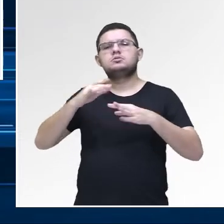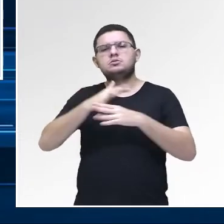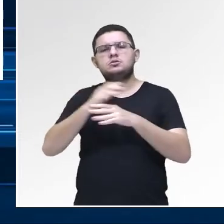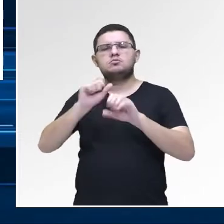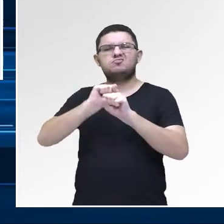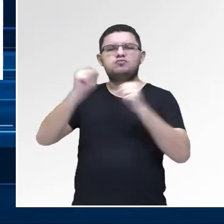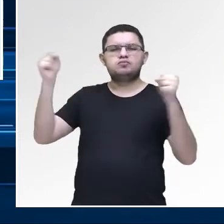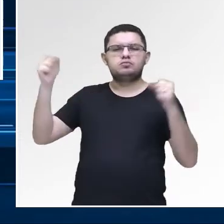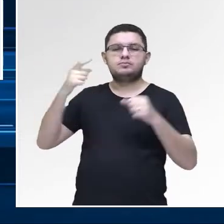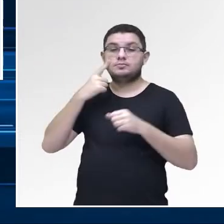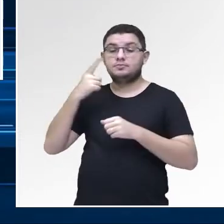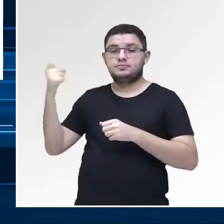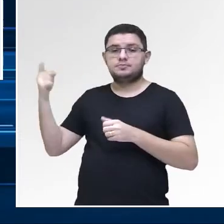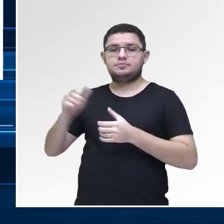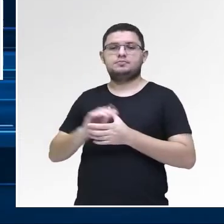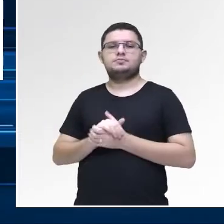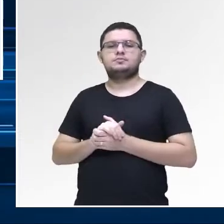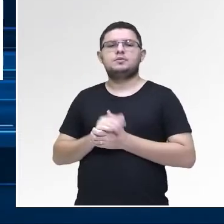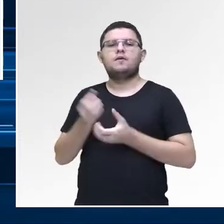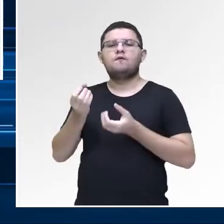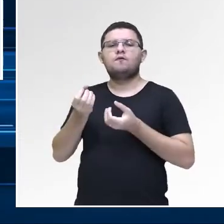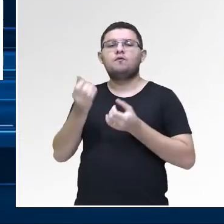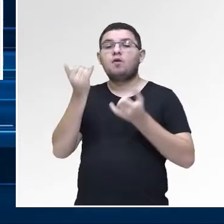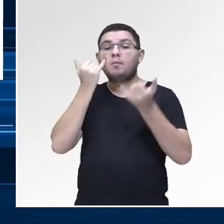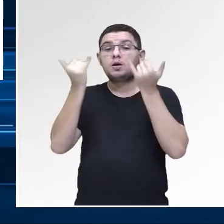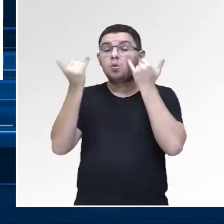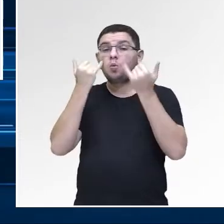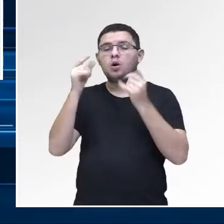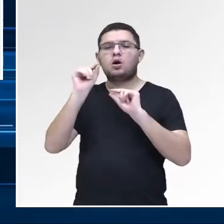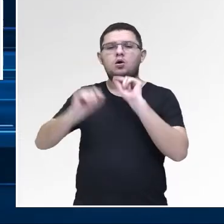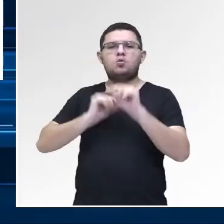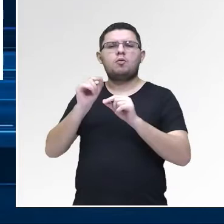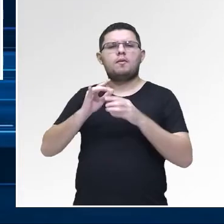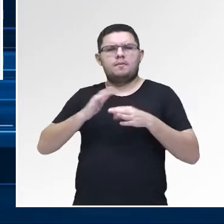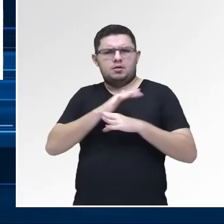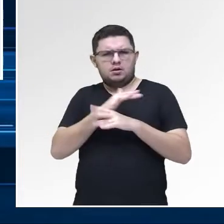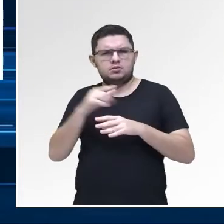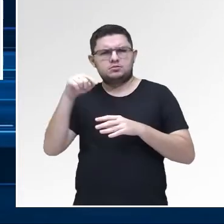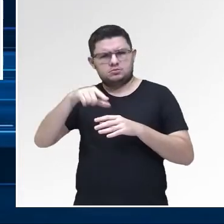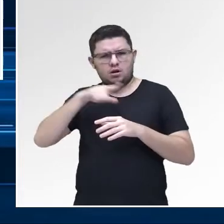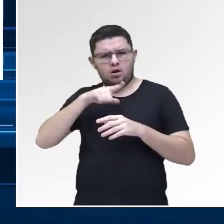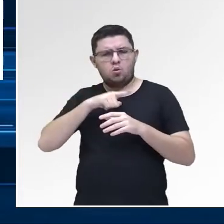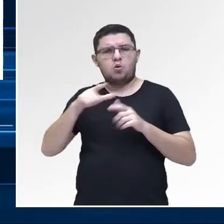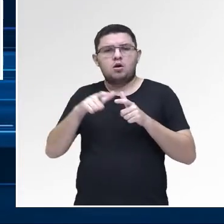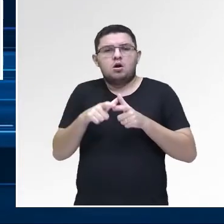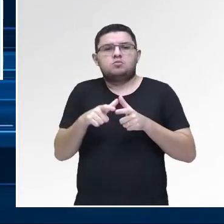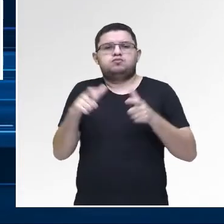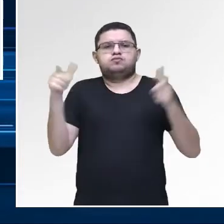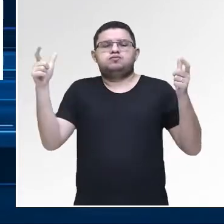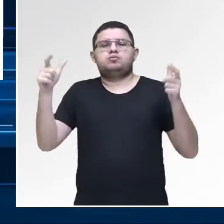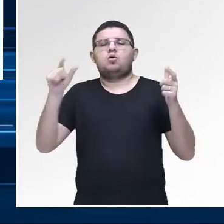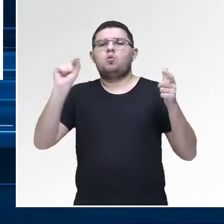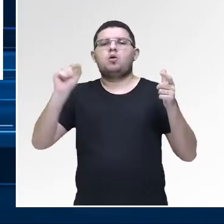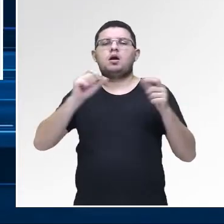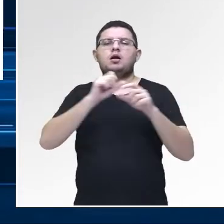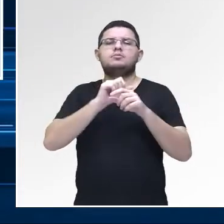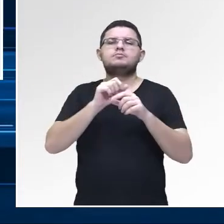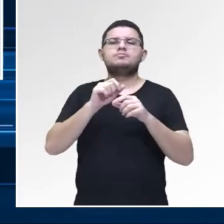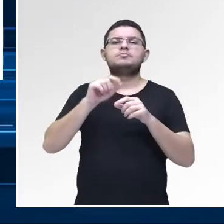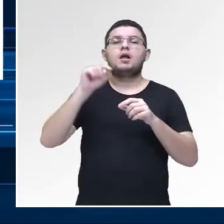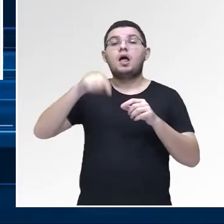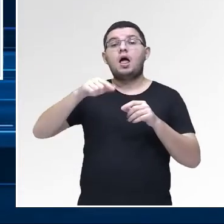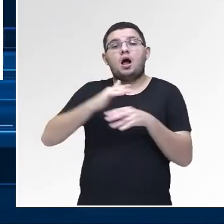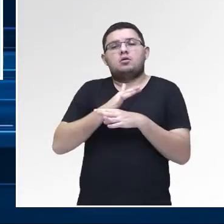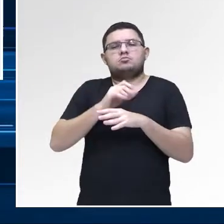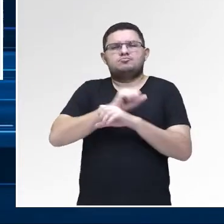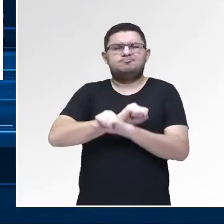foi acompanhada pelo processo de metropolização. O que é isso, professora?